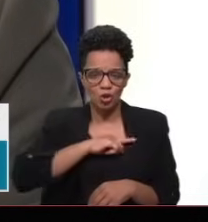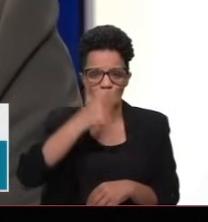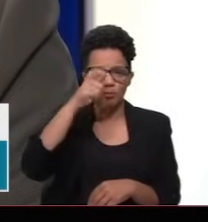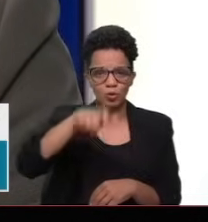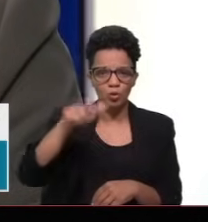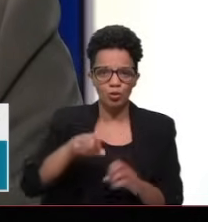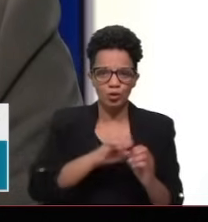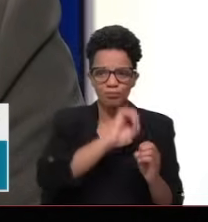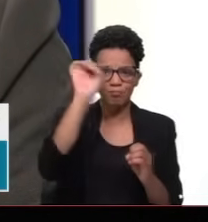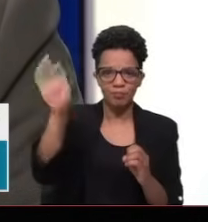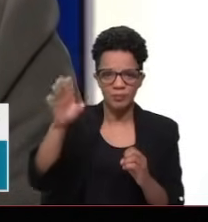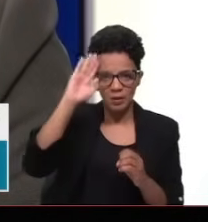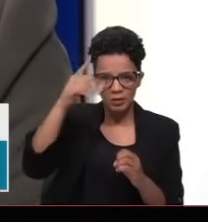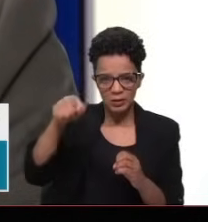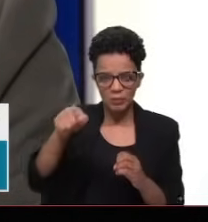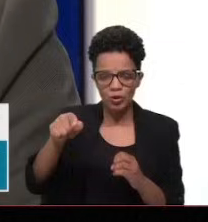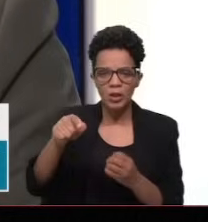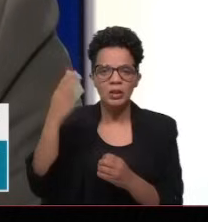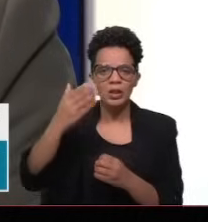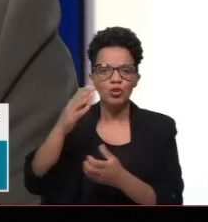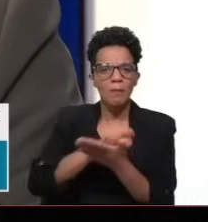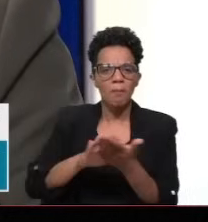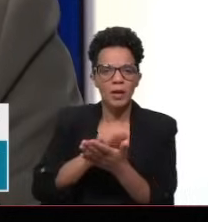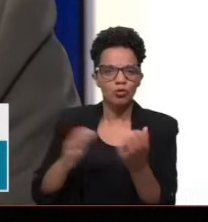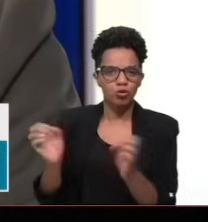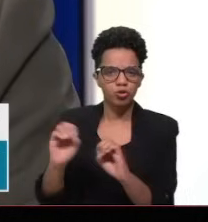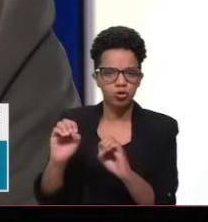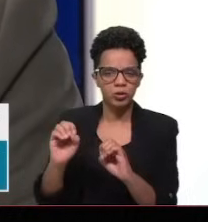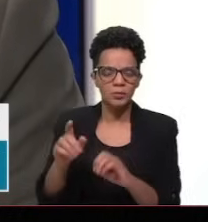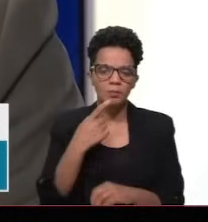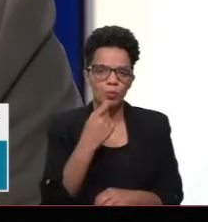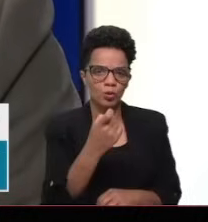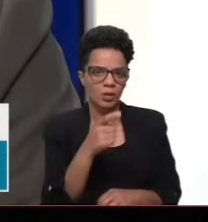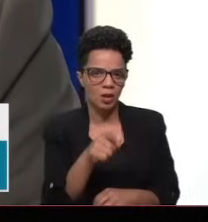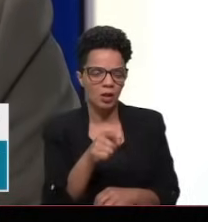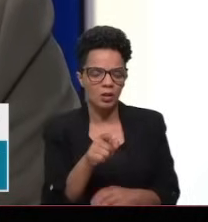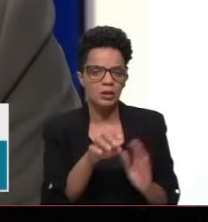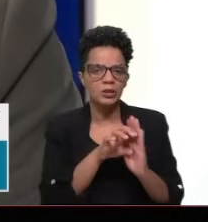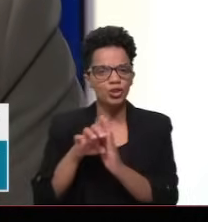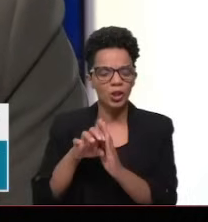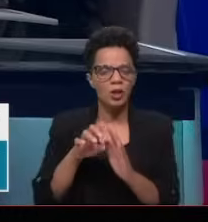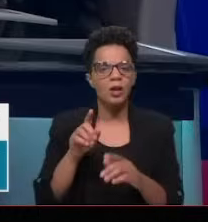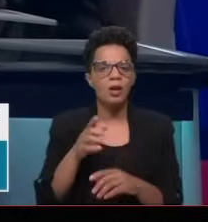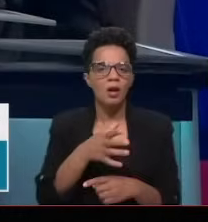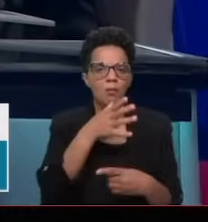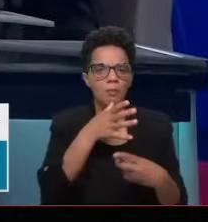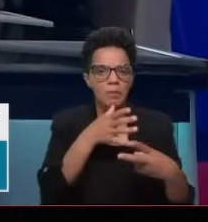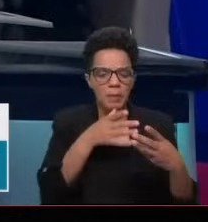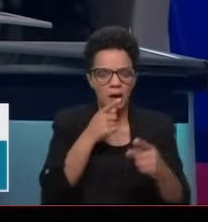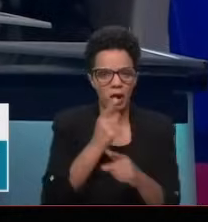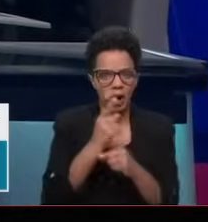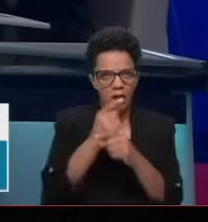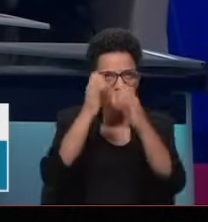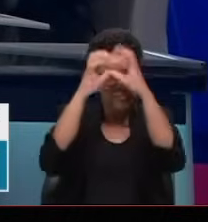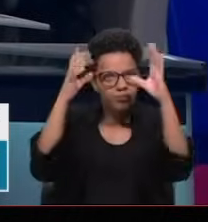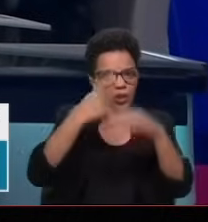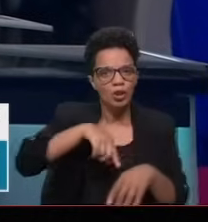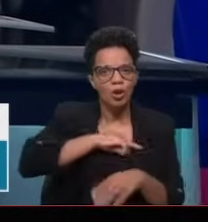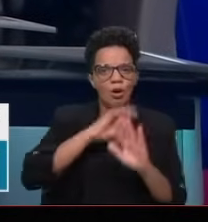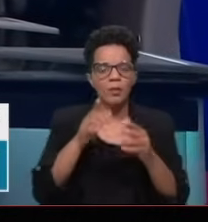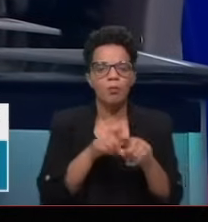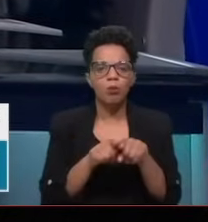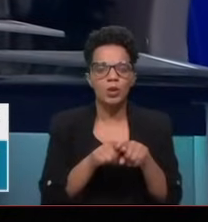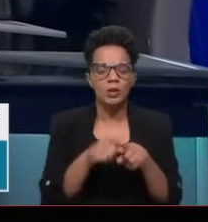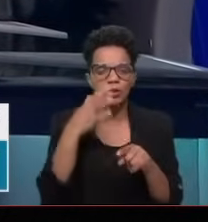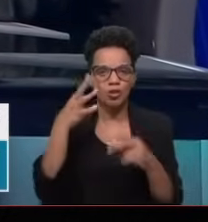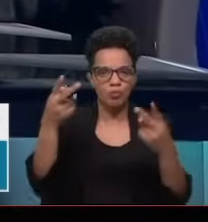pessoas para um sítio onde sabemos que os seus direitos mais básicos não são garantidos deixa-me só perguntar ao António tjer Correia se depois de ouvir estes argumentos mantém a ideia de que nós precisamos de uma política